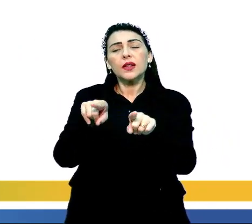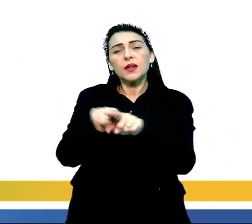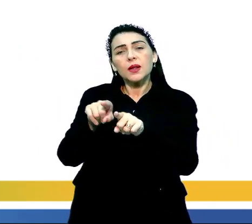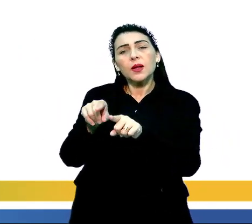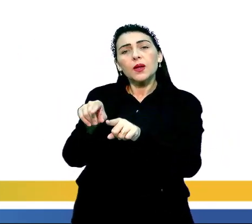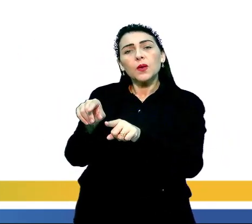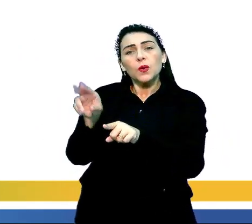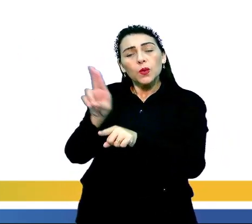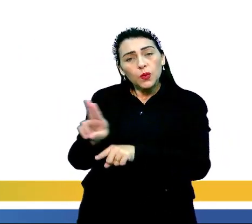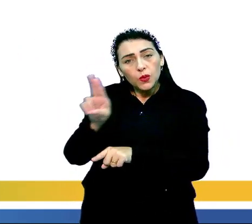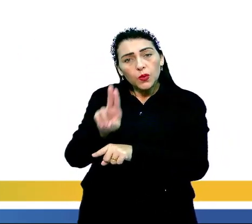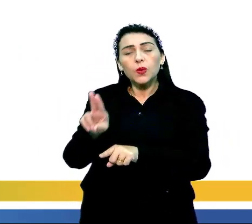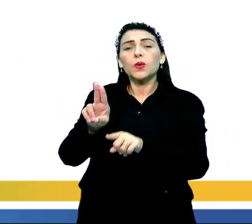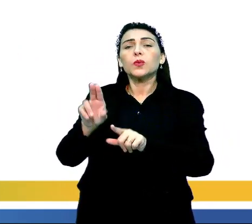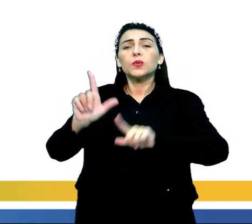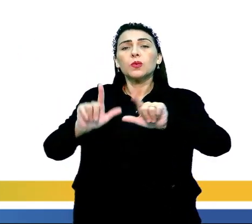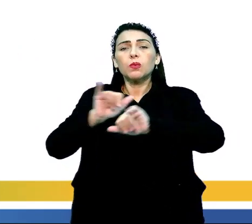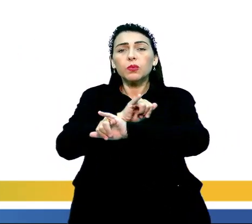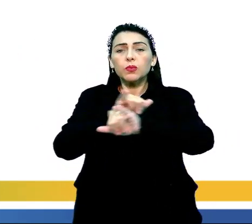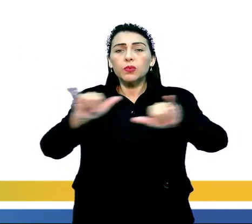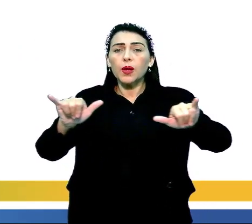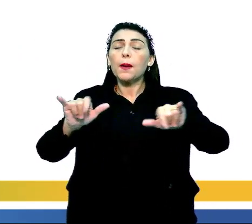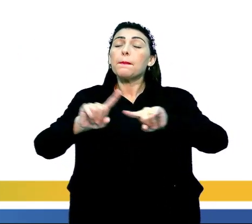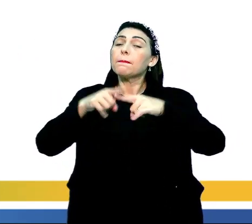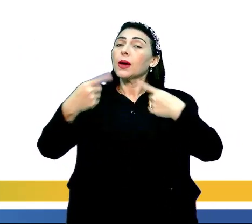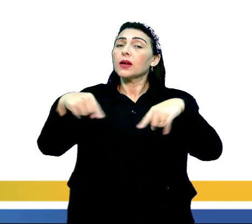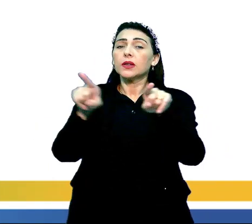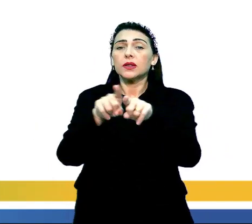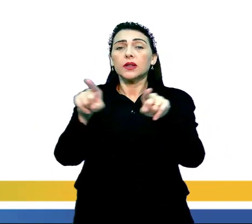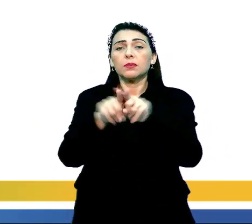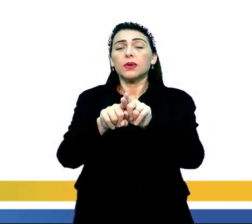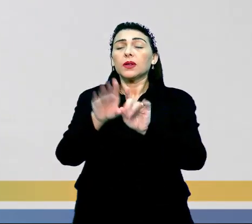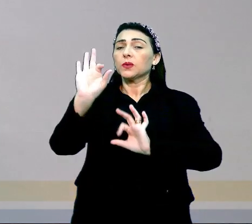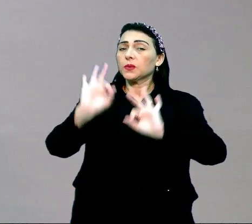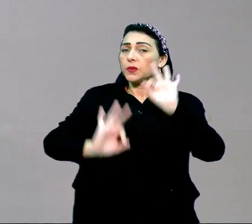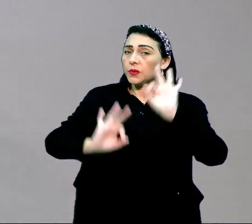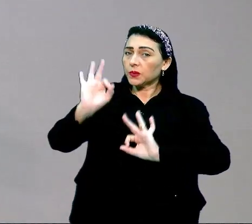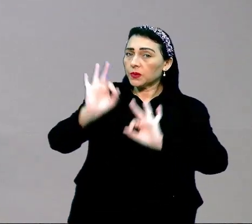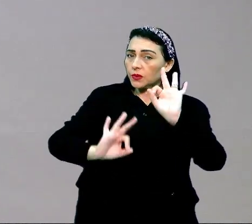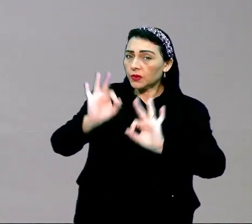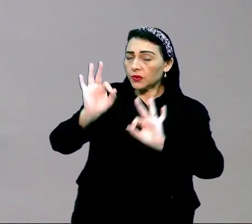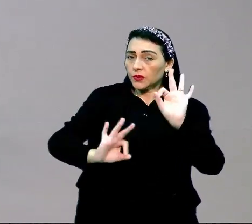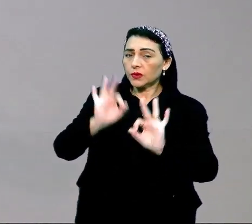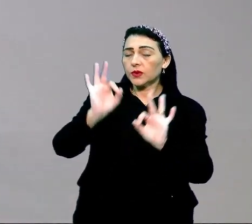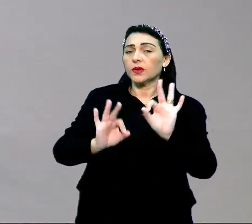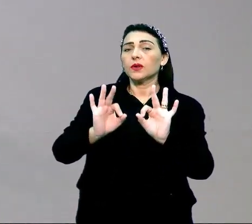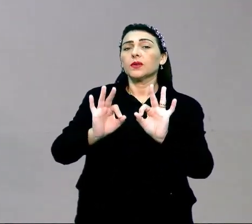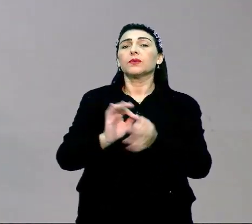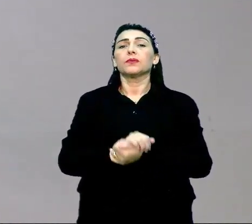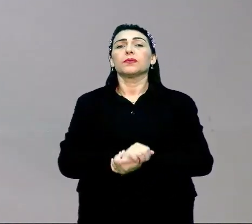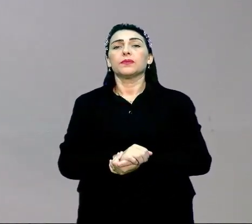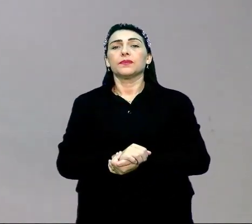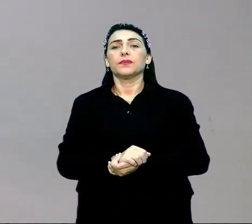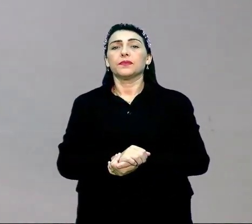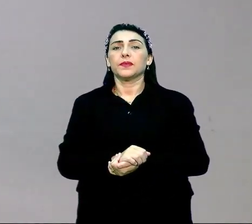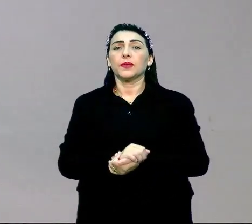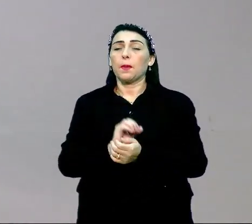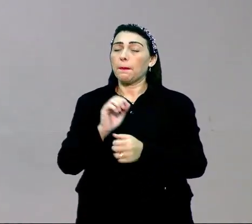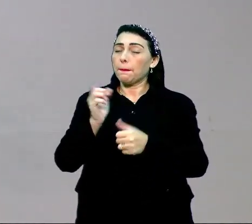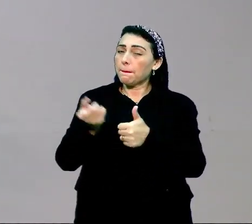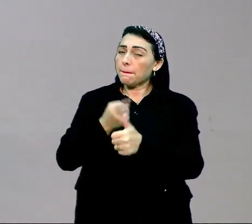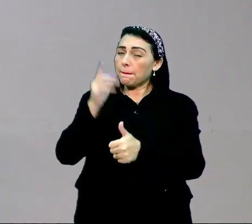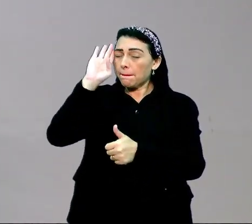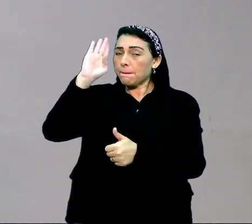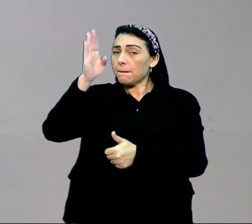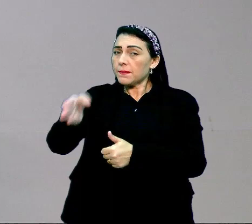indo além da transmissão de informação, mas também na construção de tendências. Então, aqui, ó, é o direcionamento